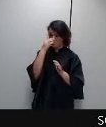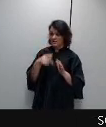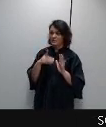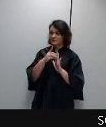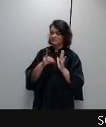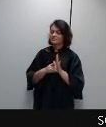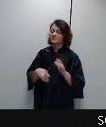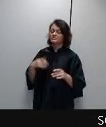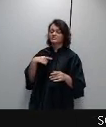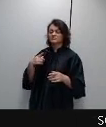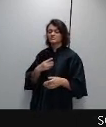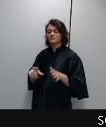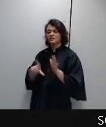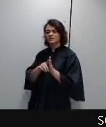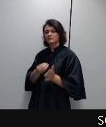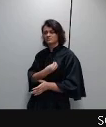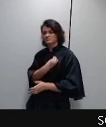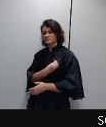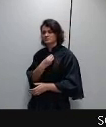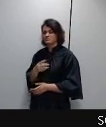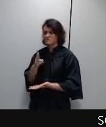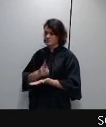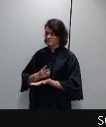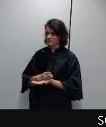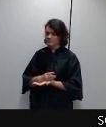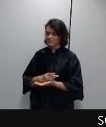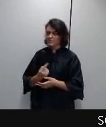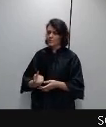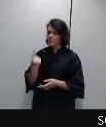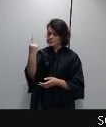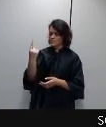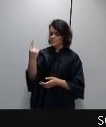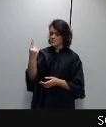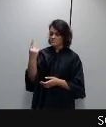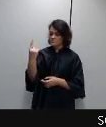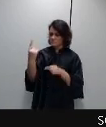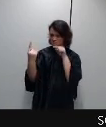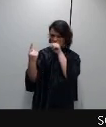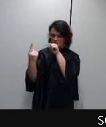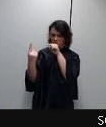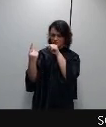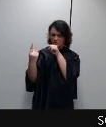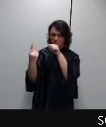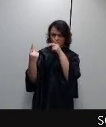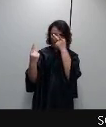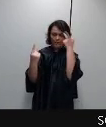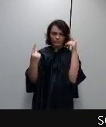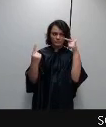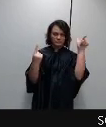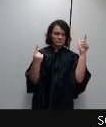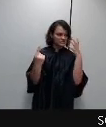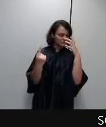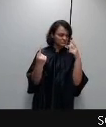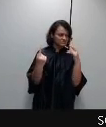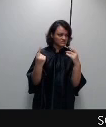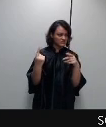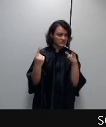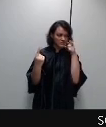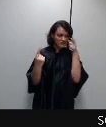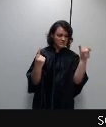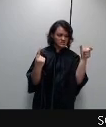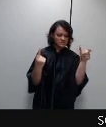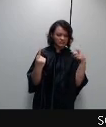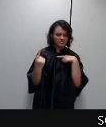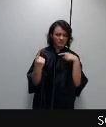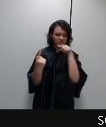e que um lustro faz morrer todas as proteções pretensões que envolvam o poder público agora cinco anos